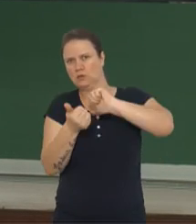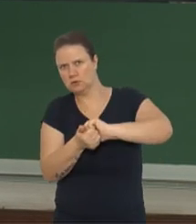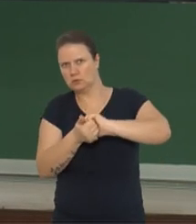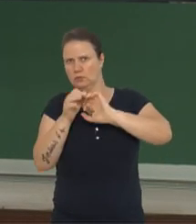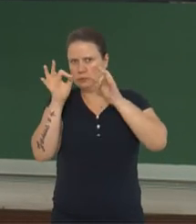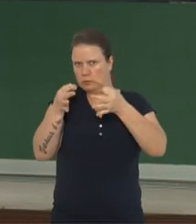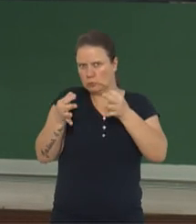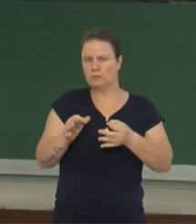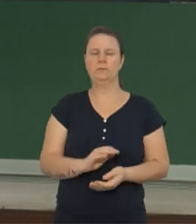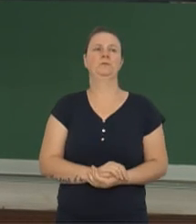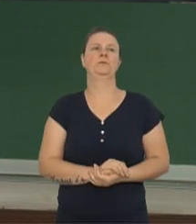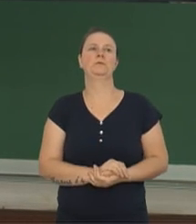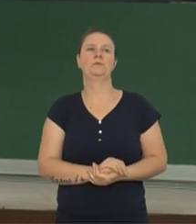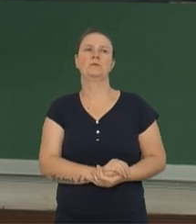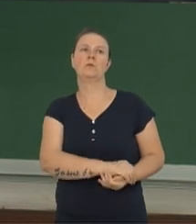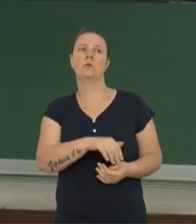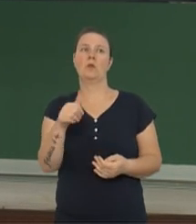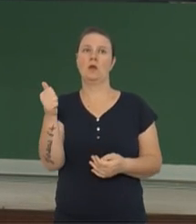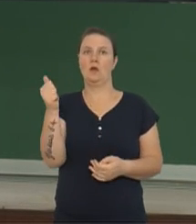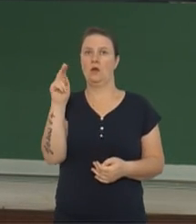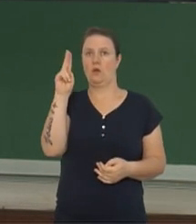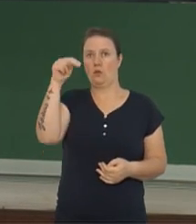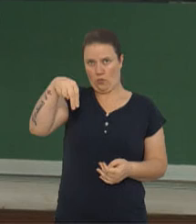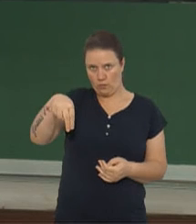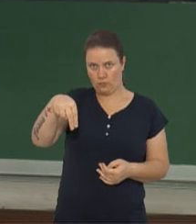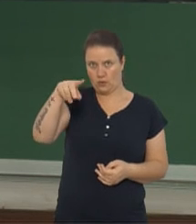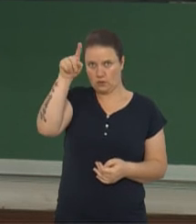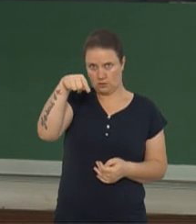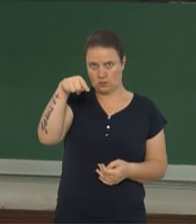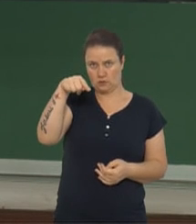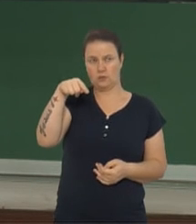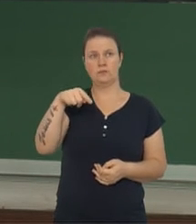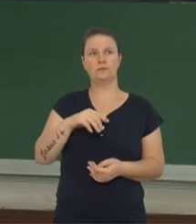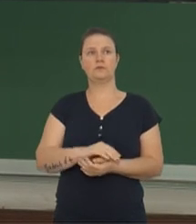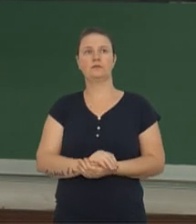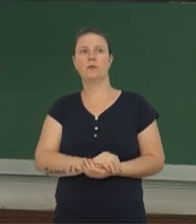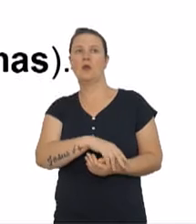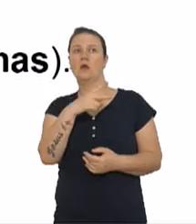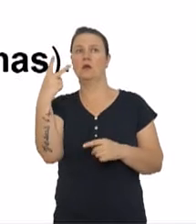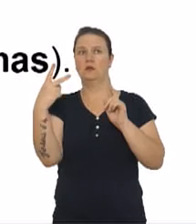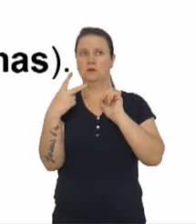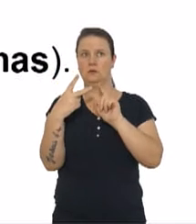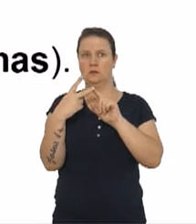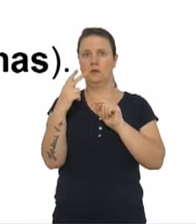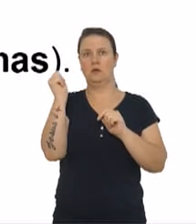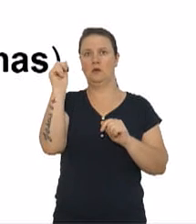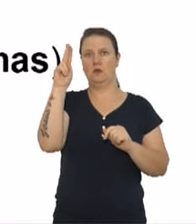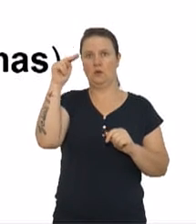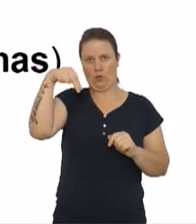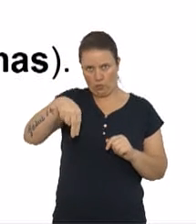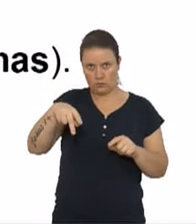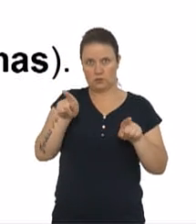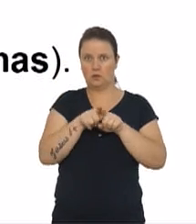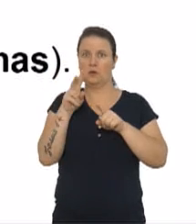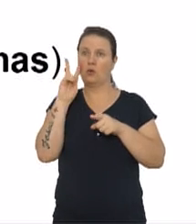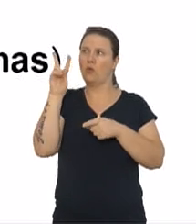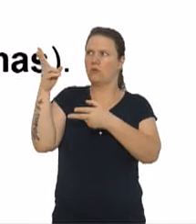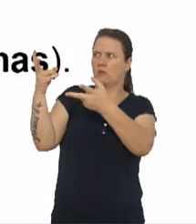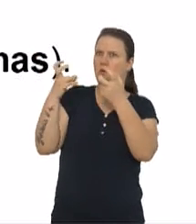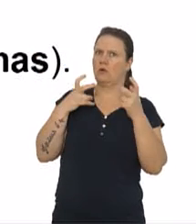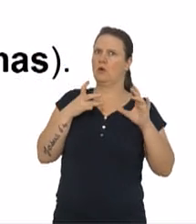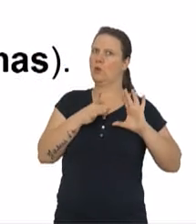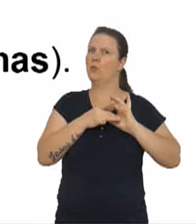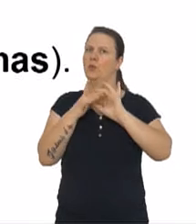primeira situação, usos de A1, acentuado ou não. Na segunda, a mesma ideia, mas verifique se são